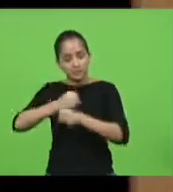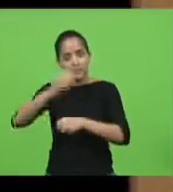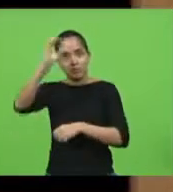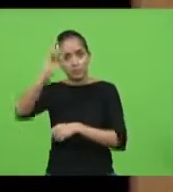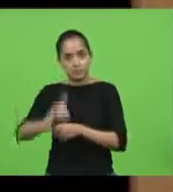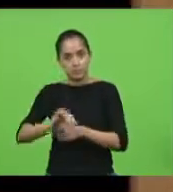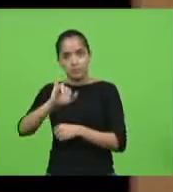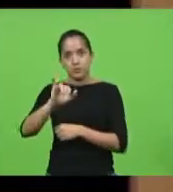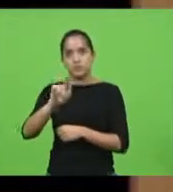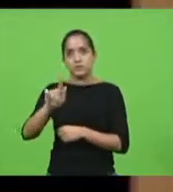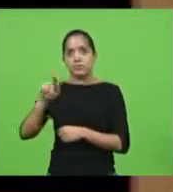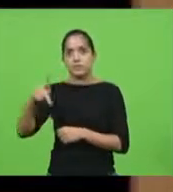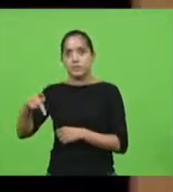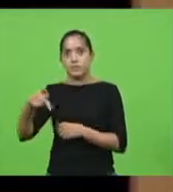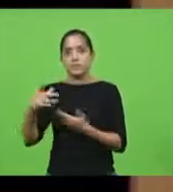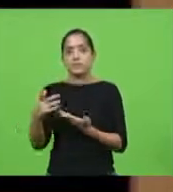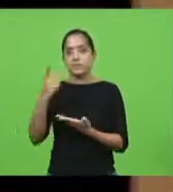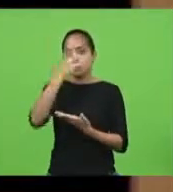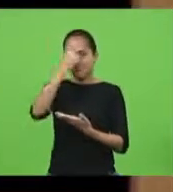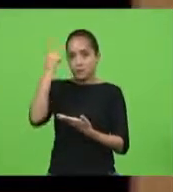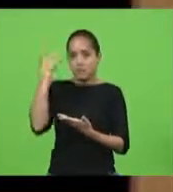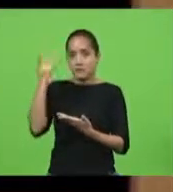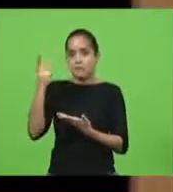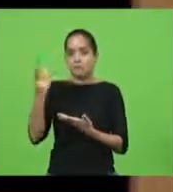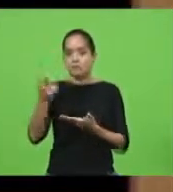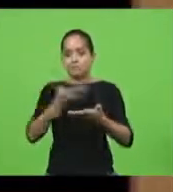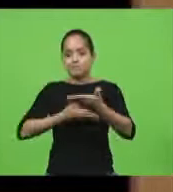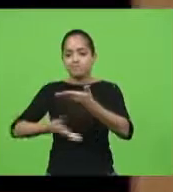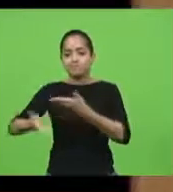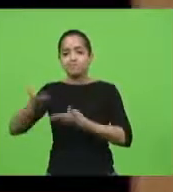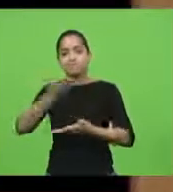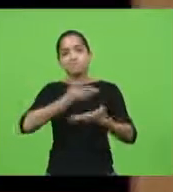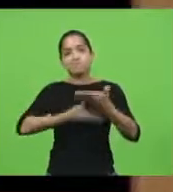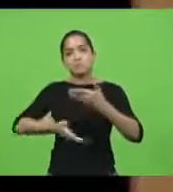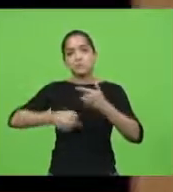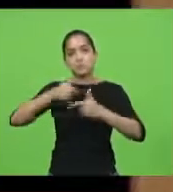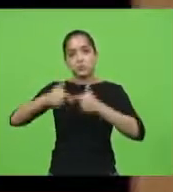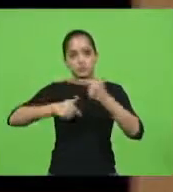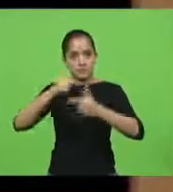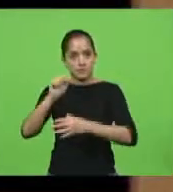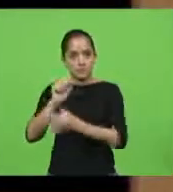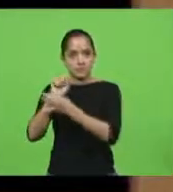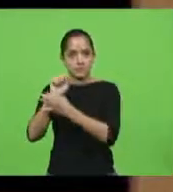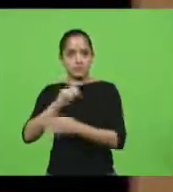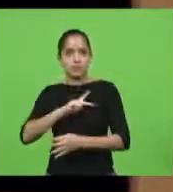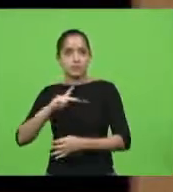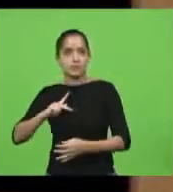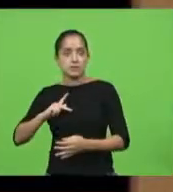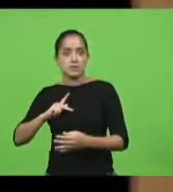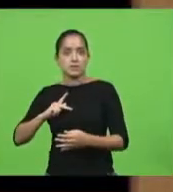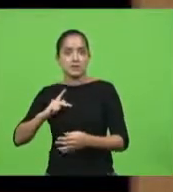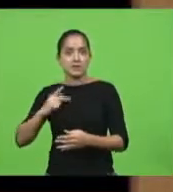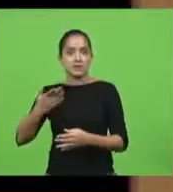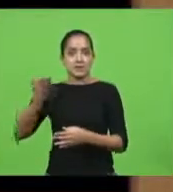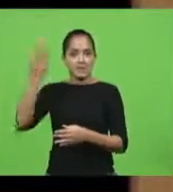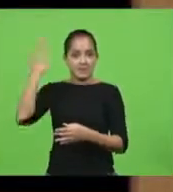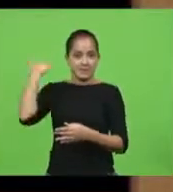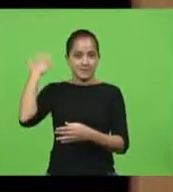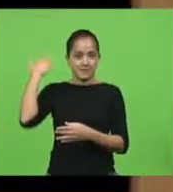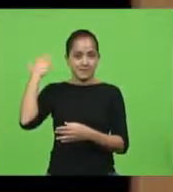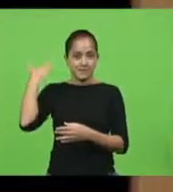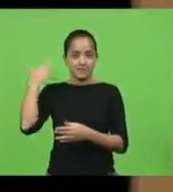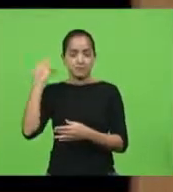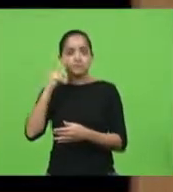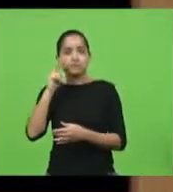IGP. Pessoas que interagem na atividade de segurança pública. Antigamente, nós vínhamos